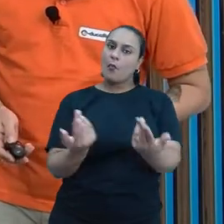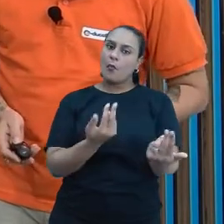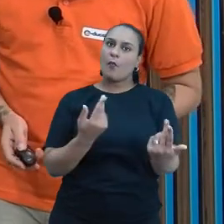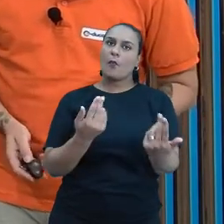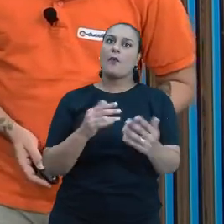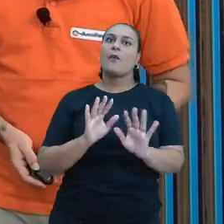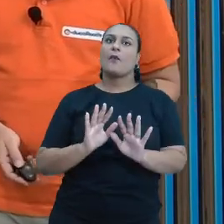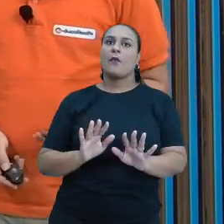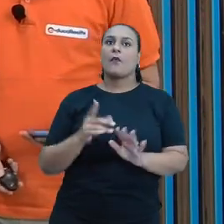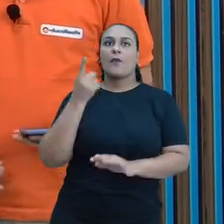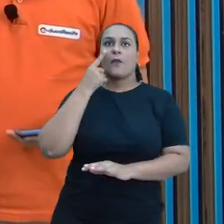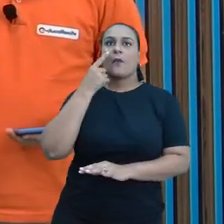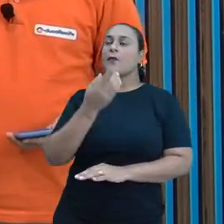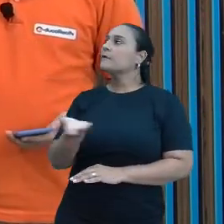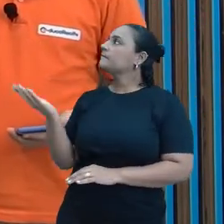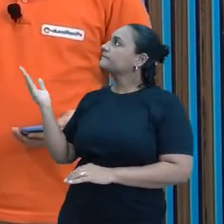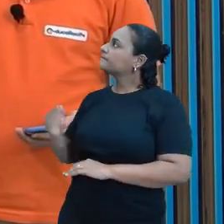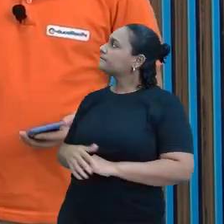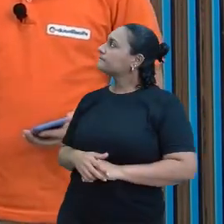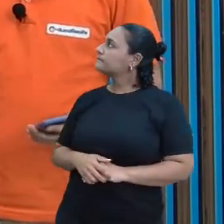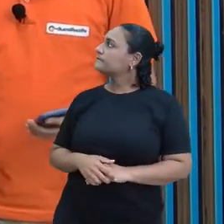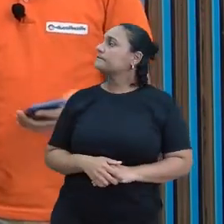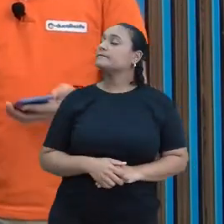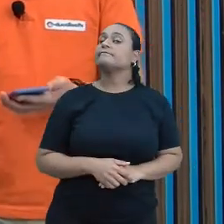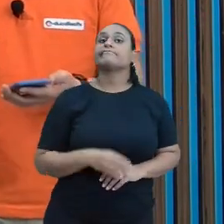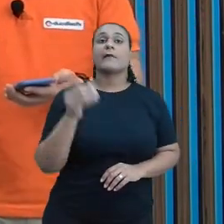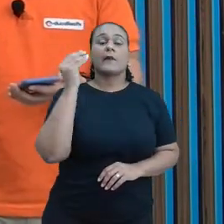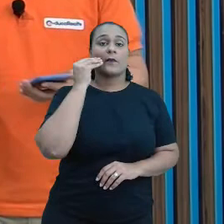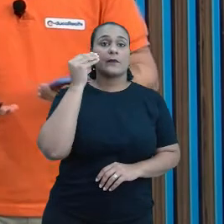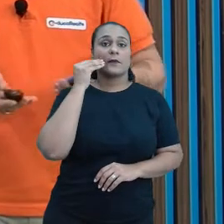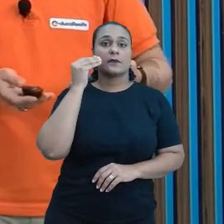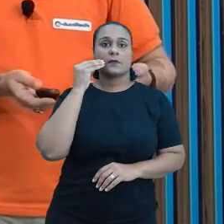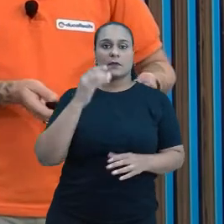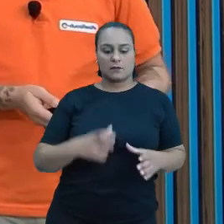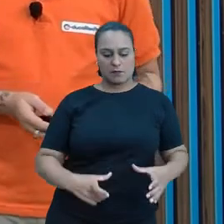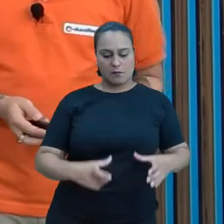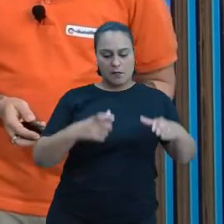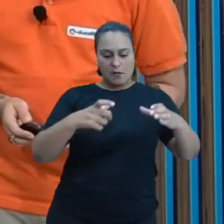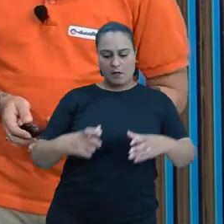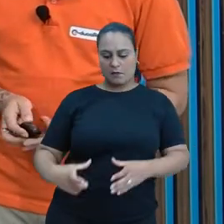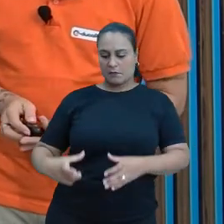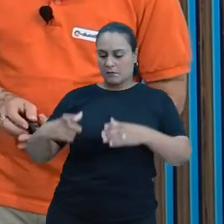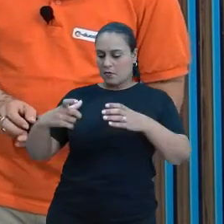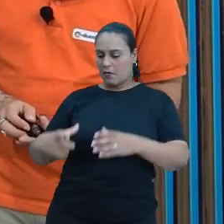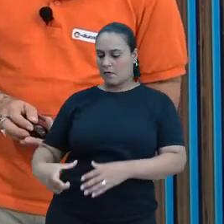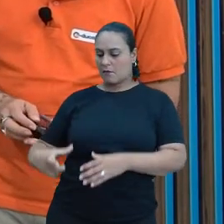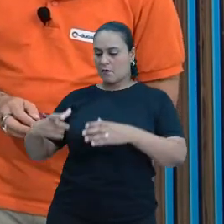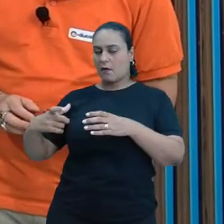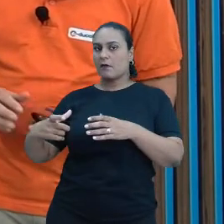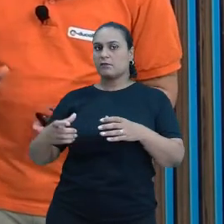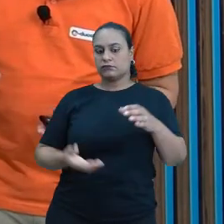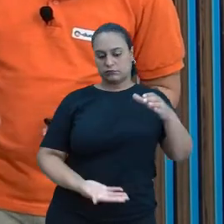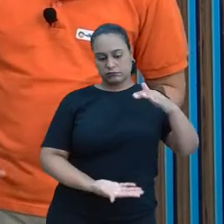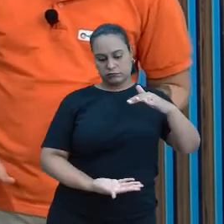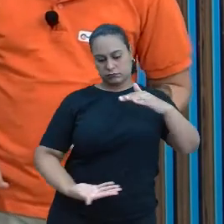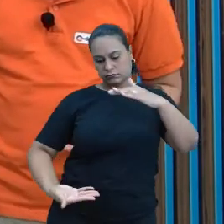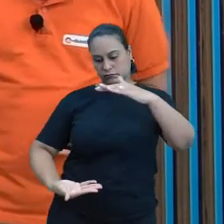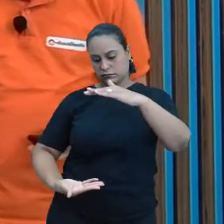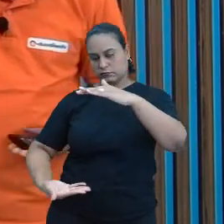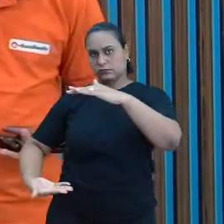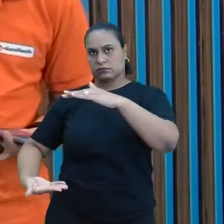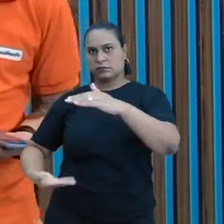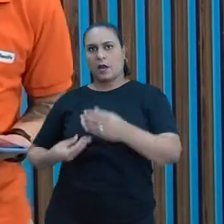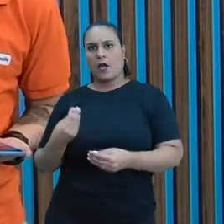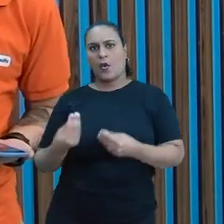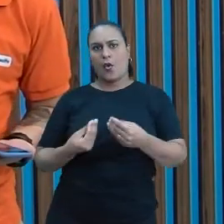vai sistematizar dessa forma. Então, veja aí, eu tentei colocar nesses 3 cilindros aí um pouco essa questão do fatiamento, né? Então, é como se